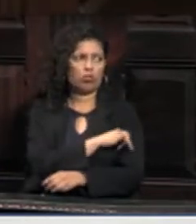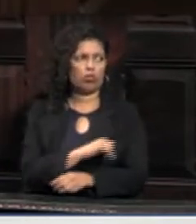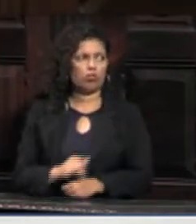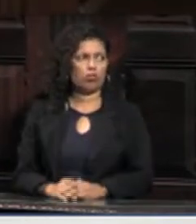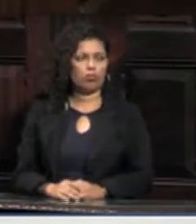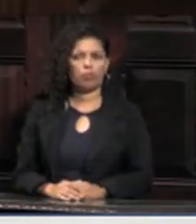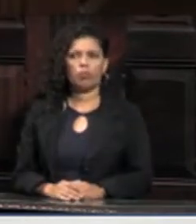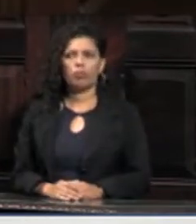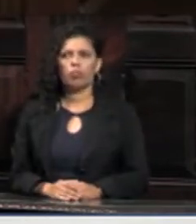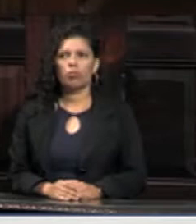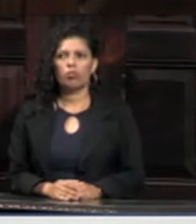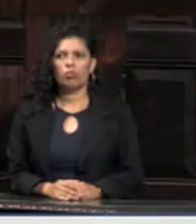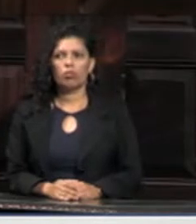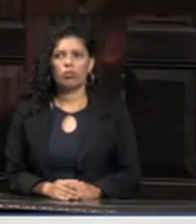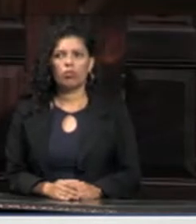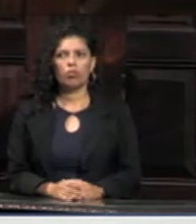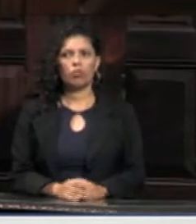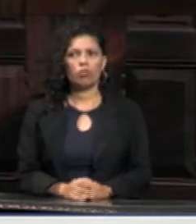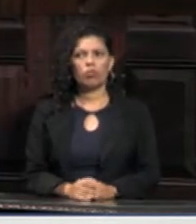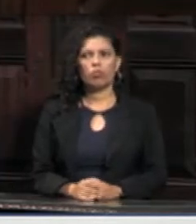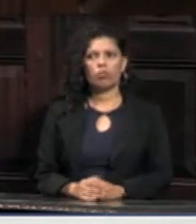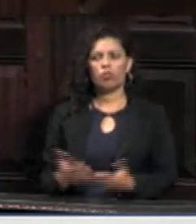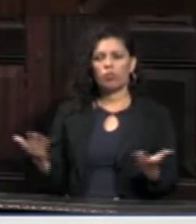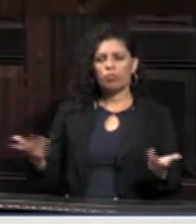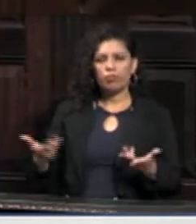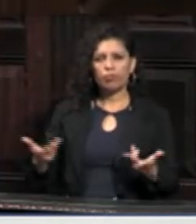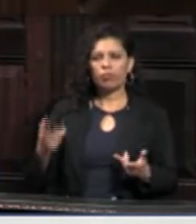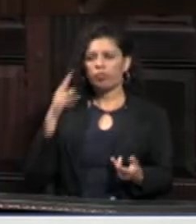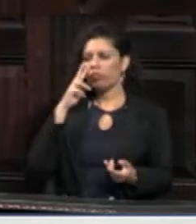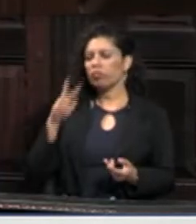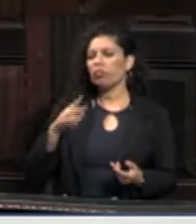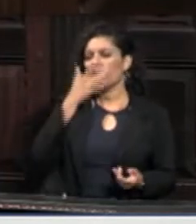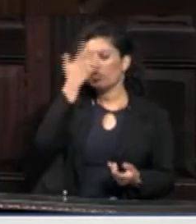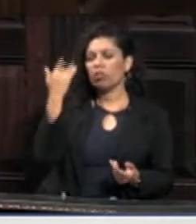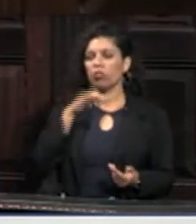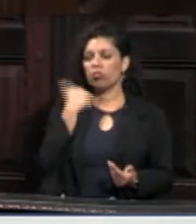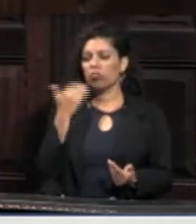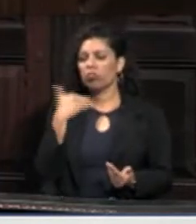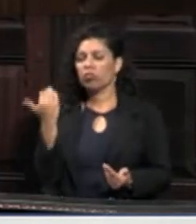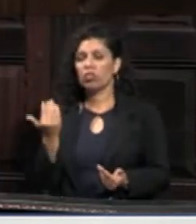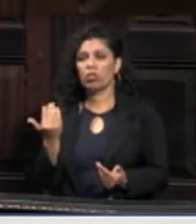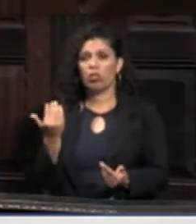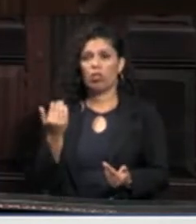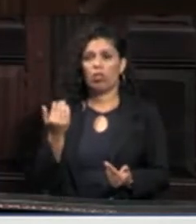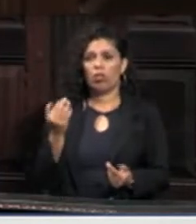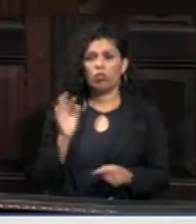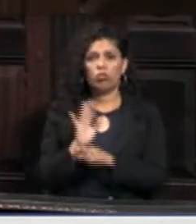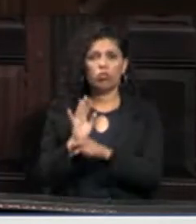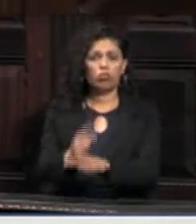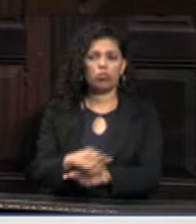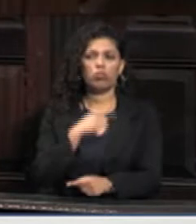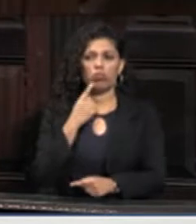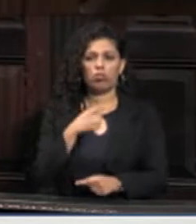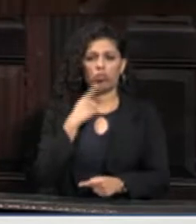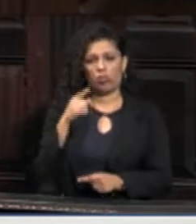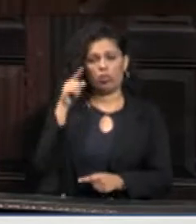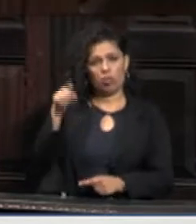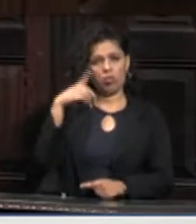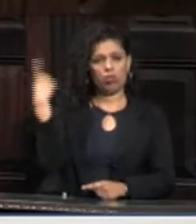SER, infelizmente, as pessoas estão morrendo sem ter uma resposta. E quando o deputado Dionísio